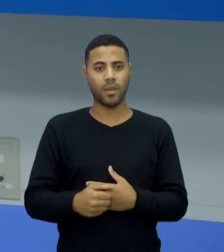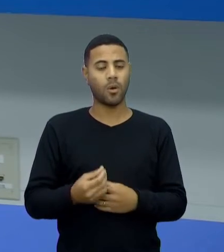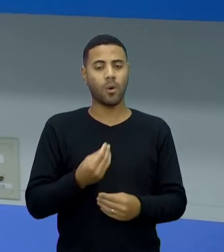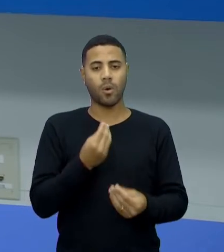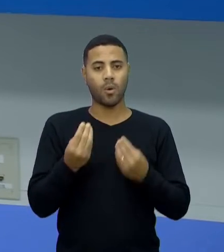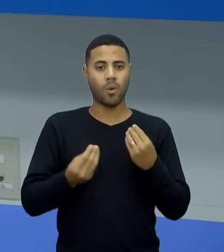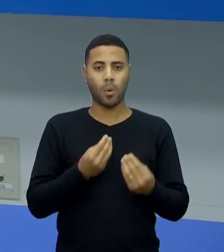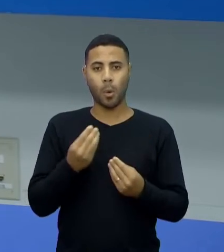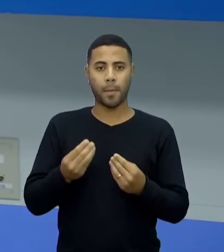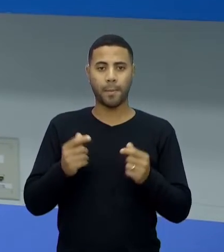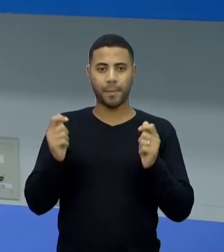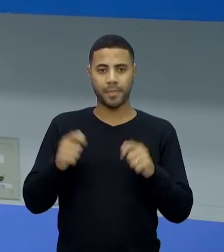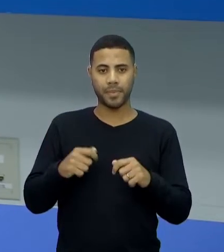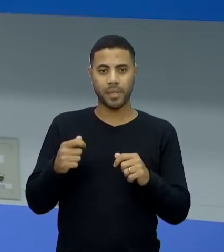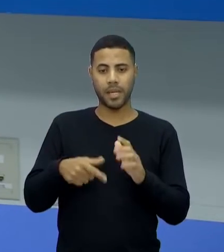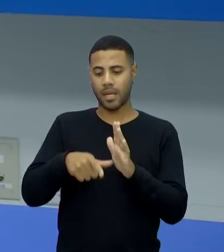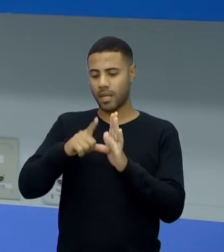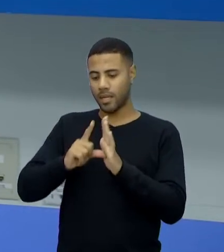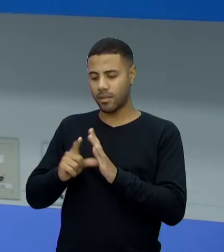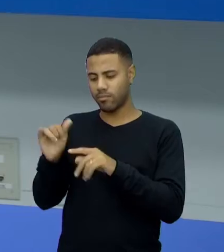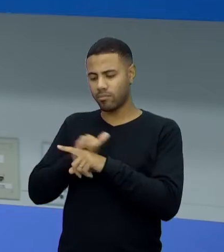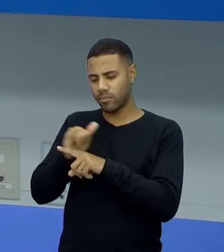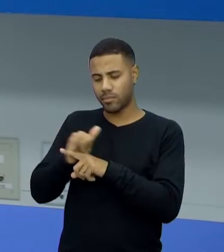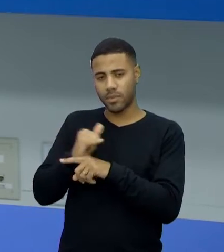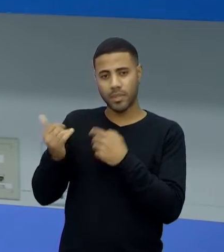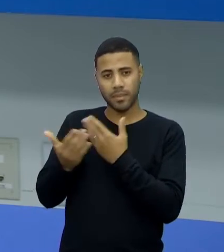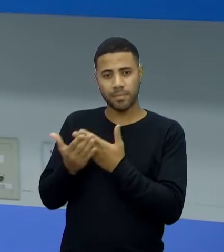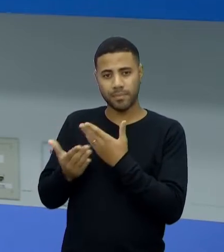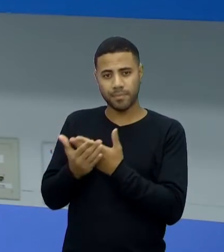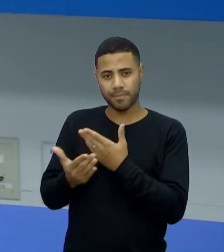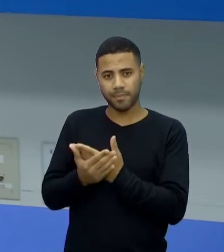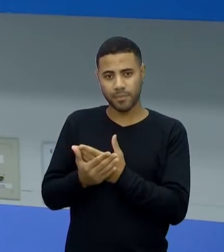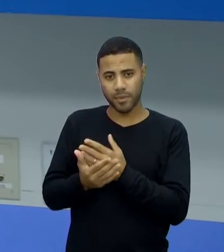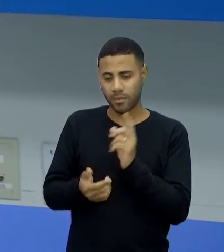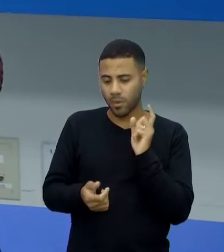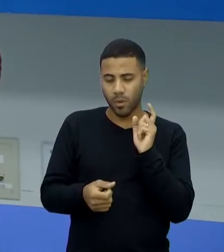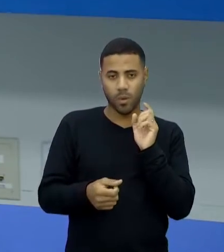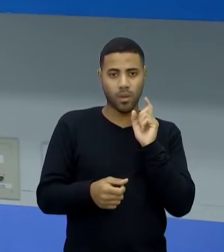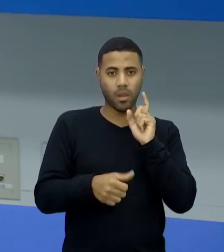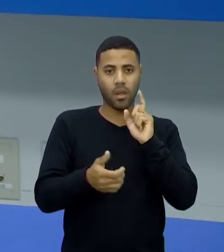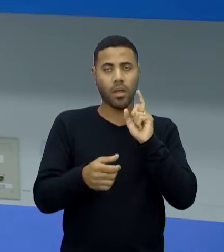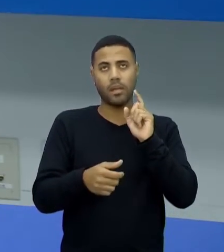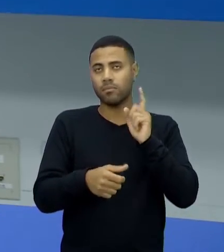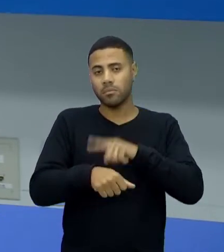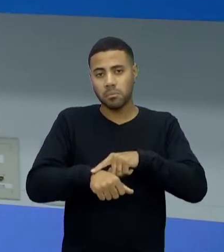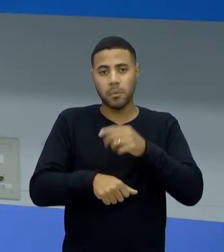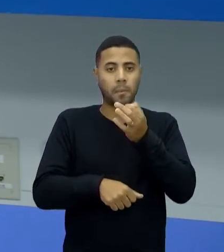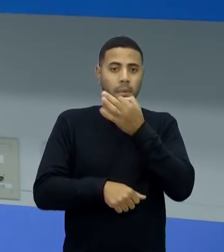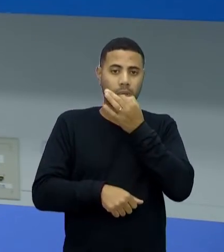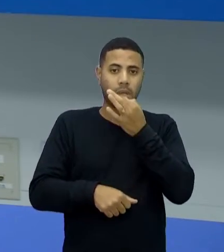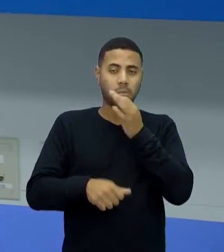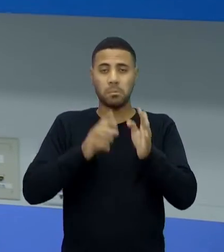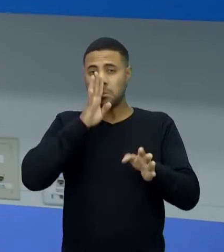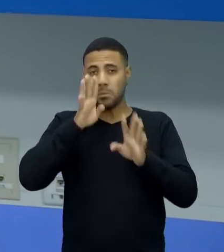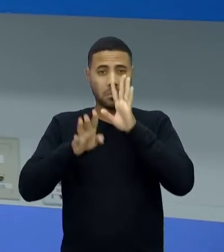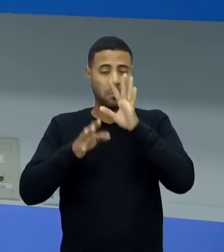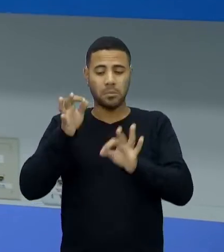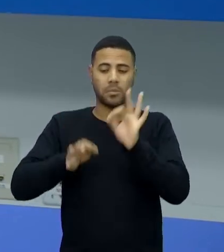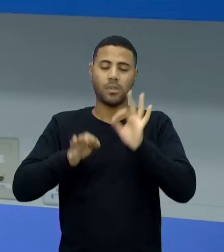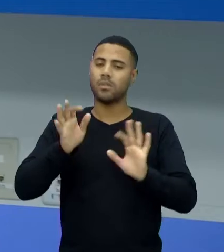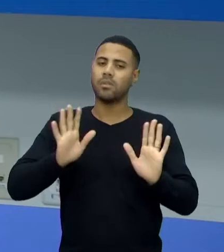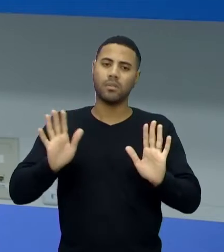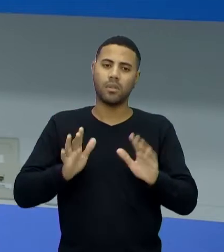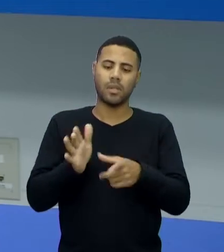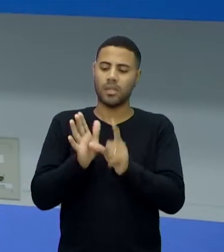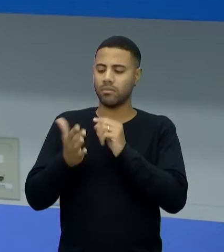fundamental dar um passo atrás né em vez da gente já emitir uma opinião já fazer uma fala quanto é fundamental a gente dar